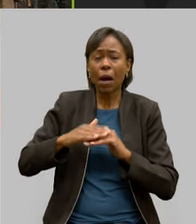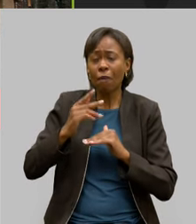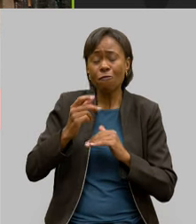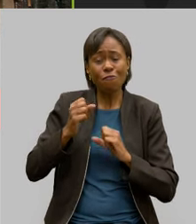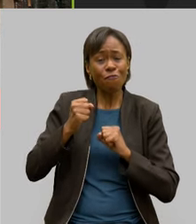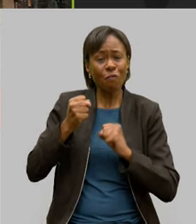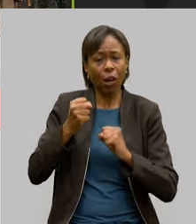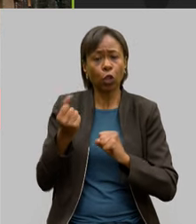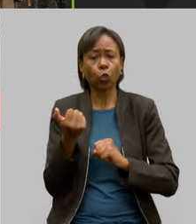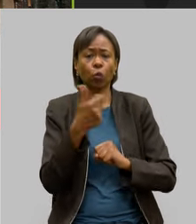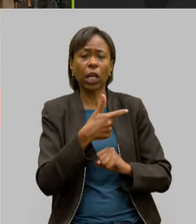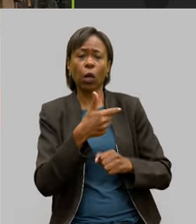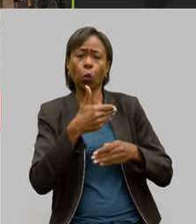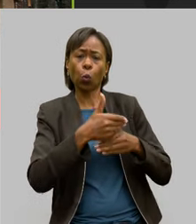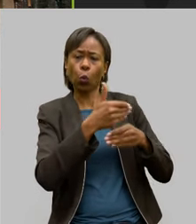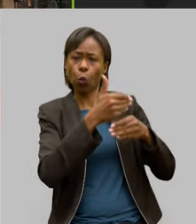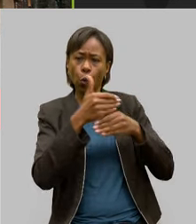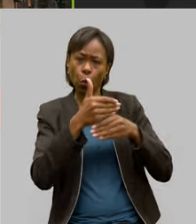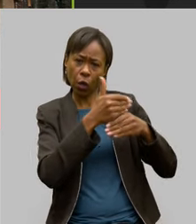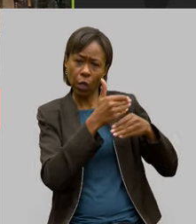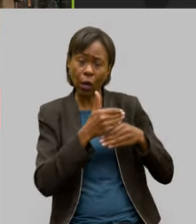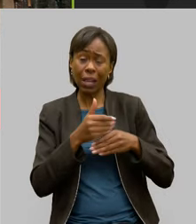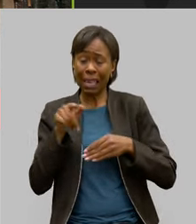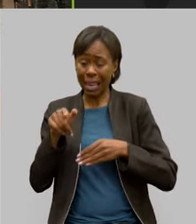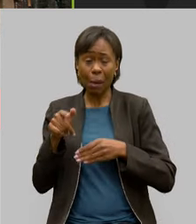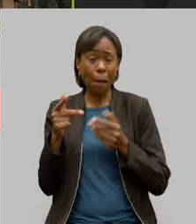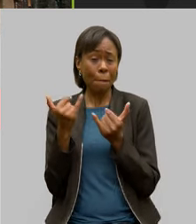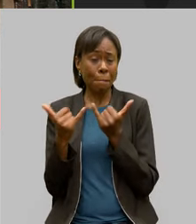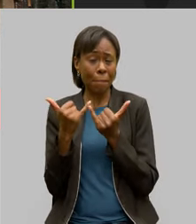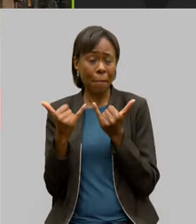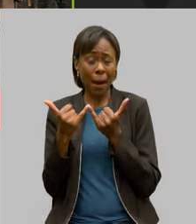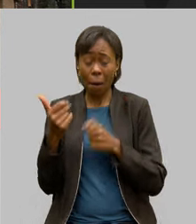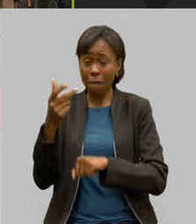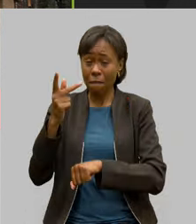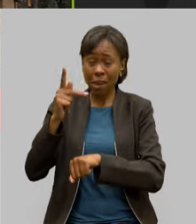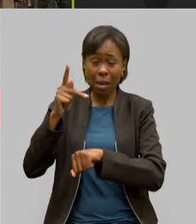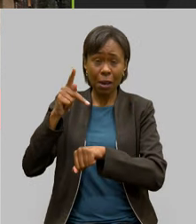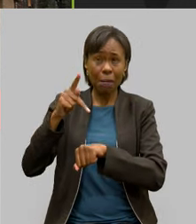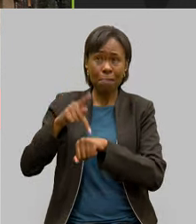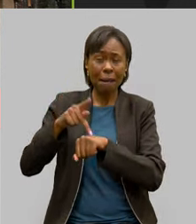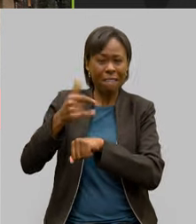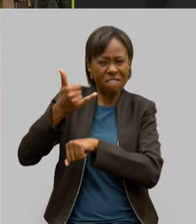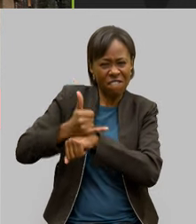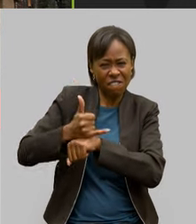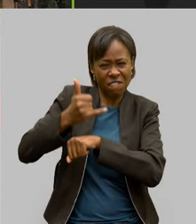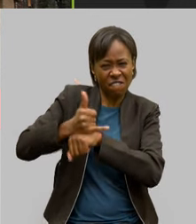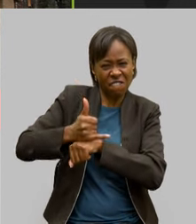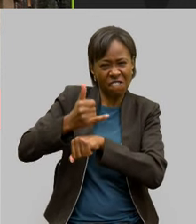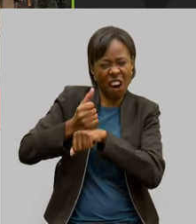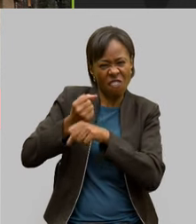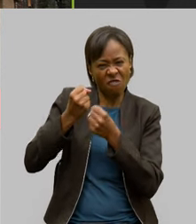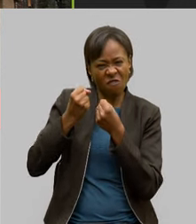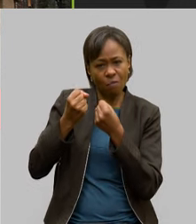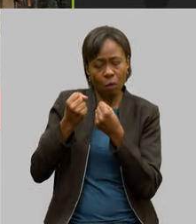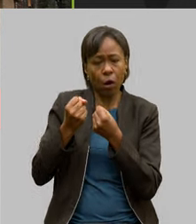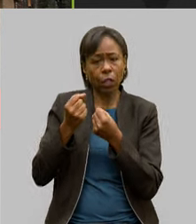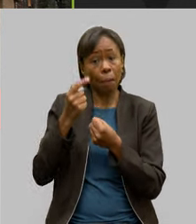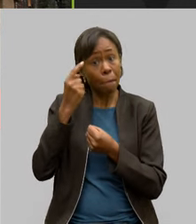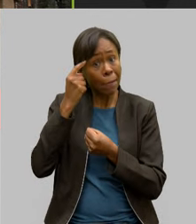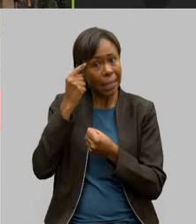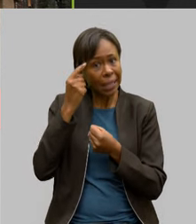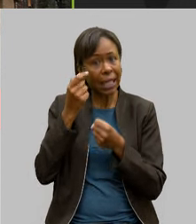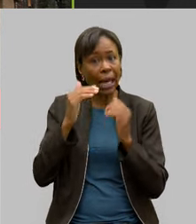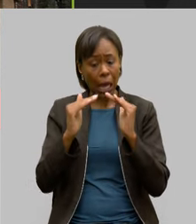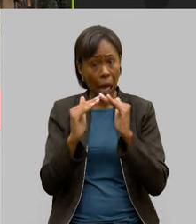aço imagina bem a gente construir Imaginem casas populares feitas dessa